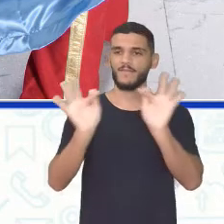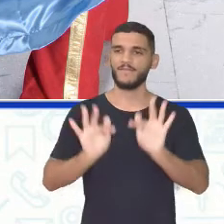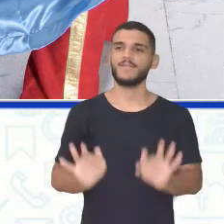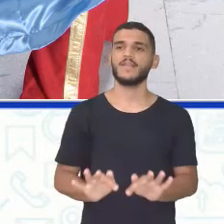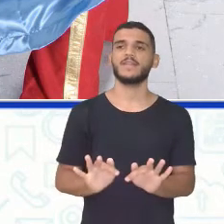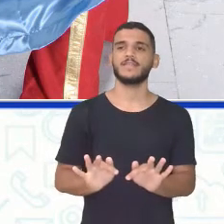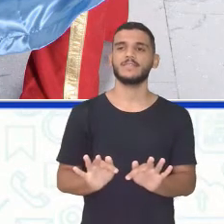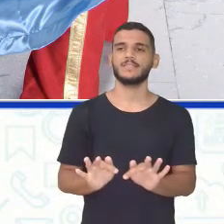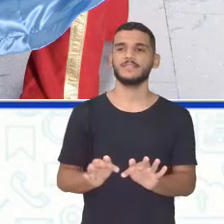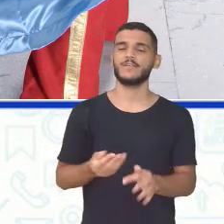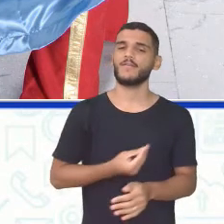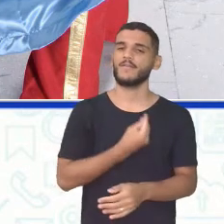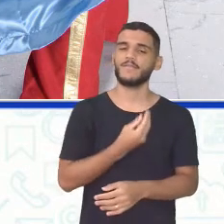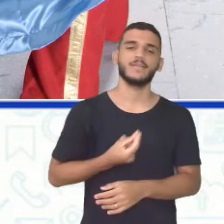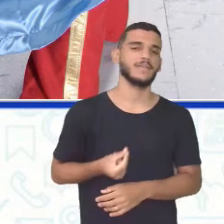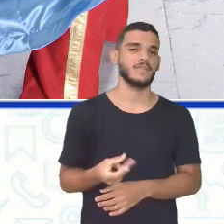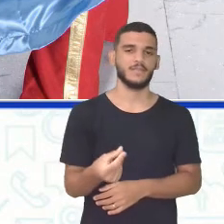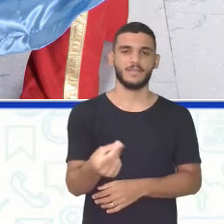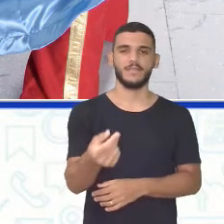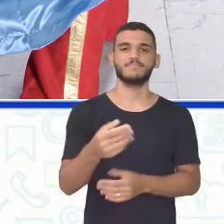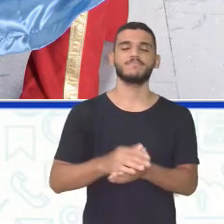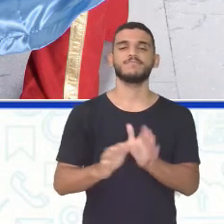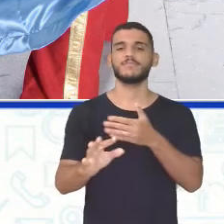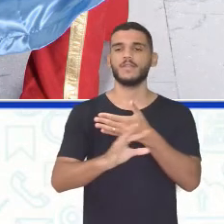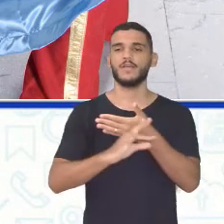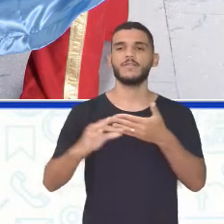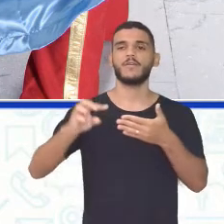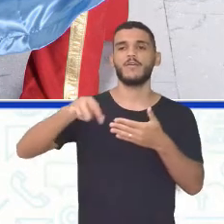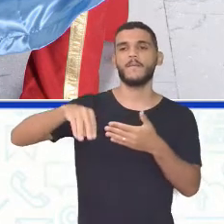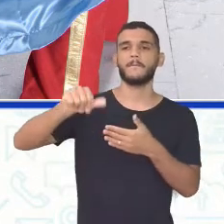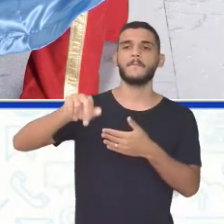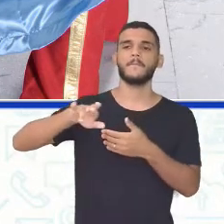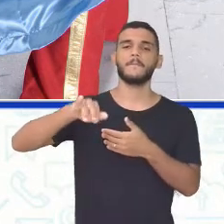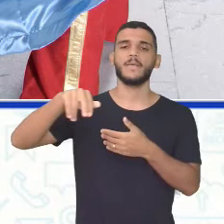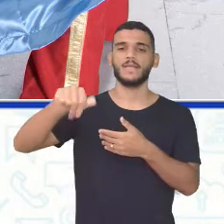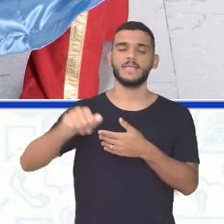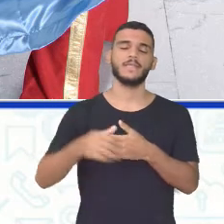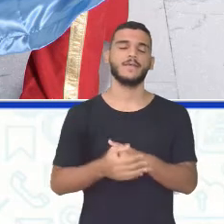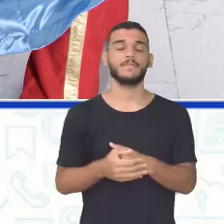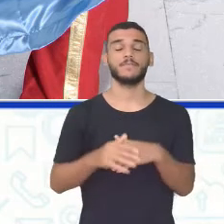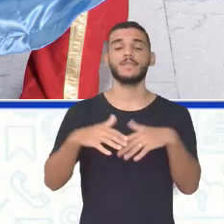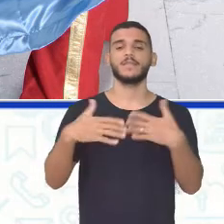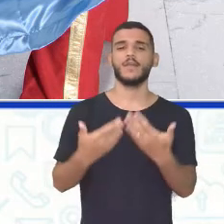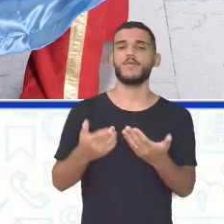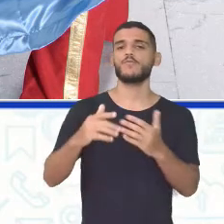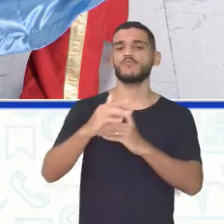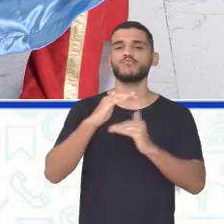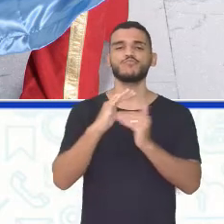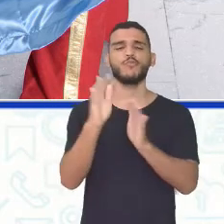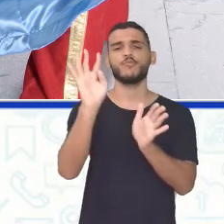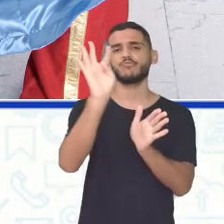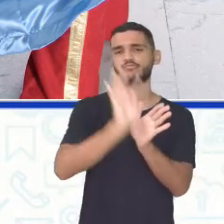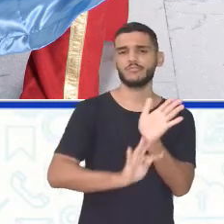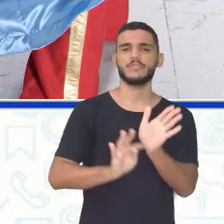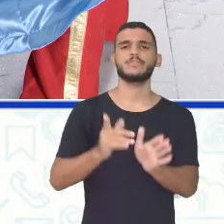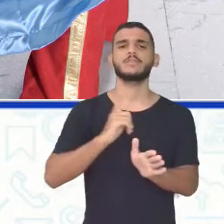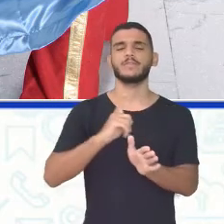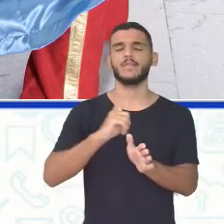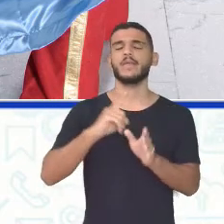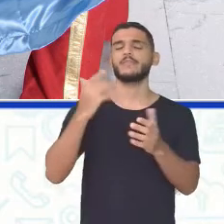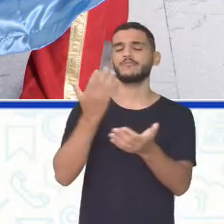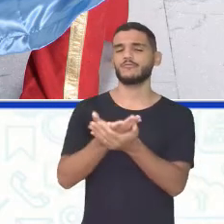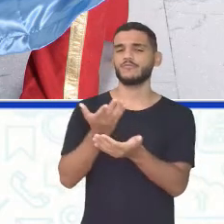Colasanti. Lembrando que esse texto, assim como todos os outros textos que a gente trabalha da Marina Colasanti e de outros autores